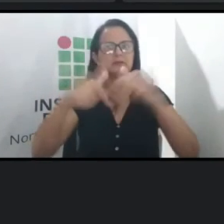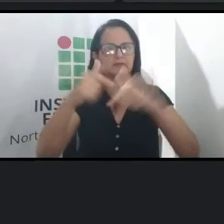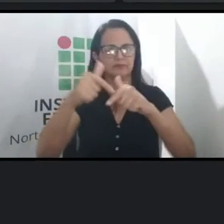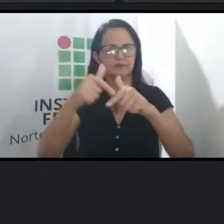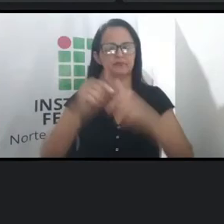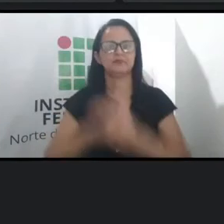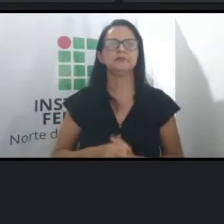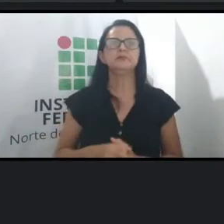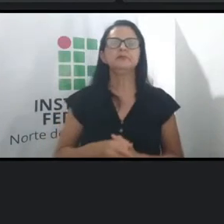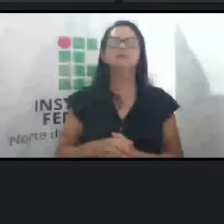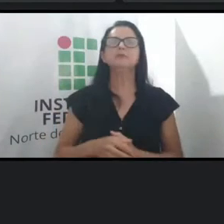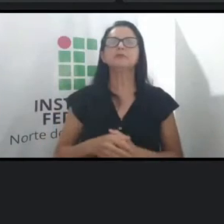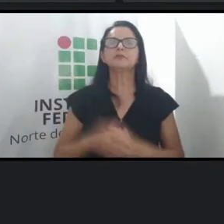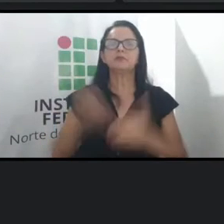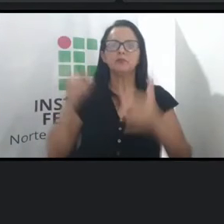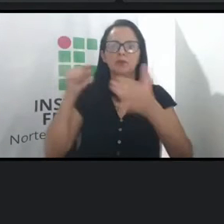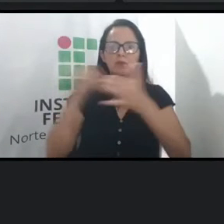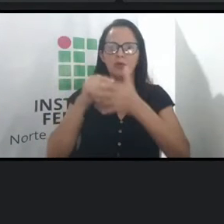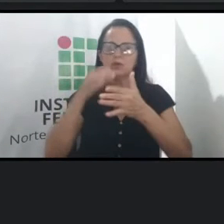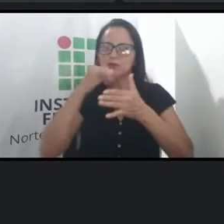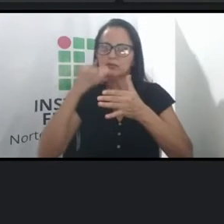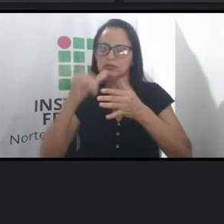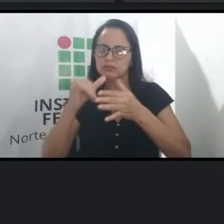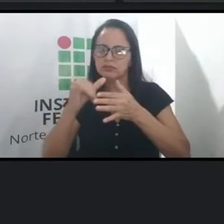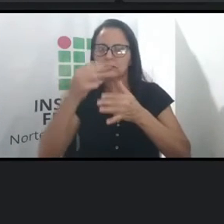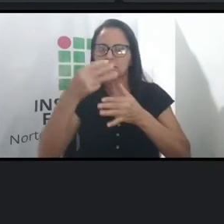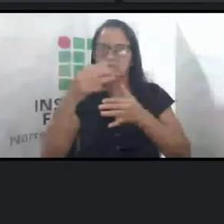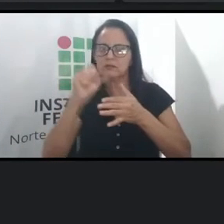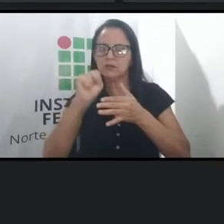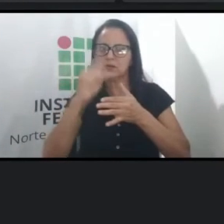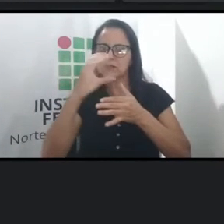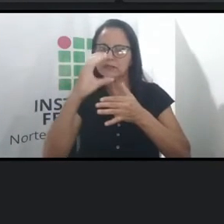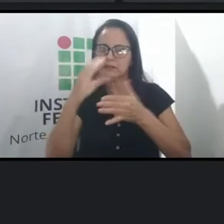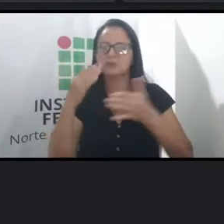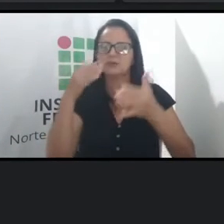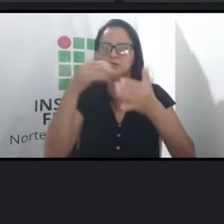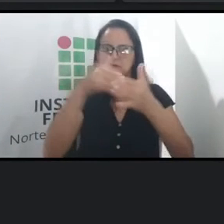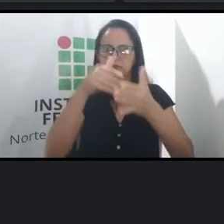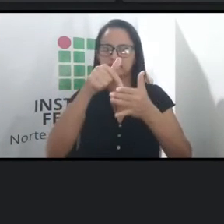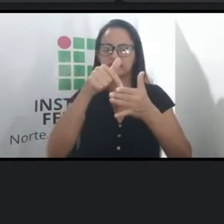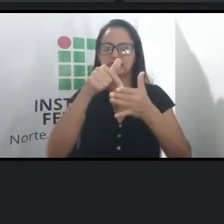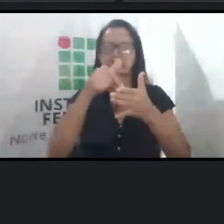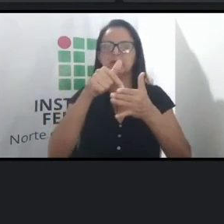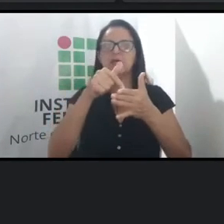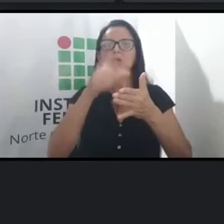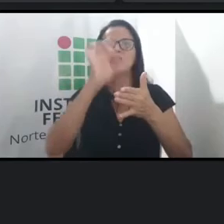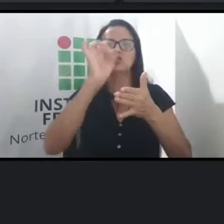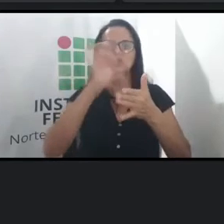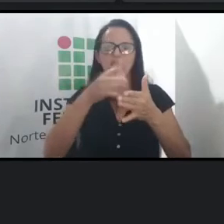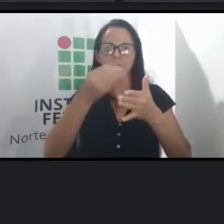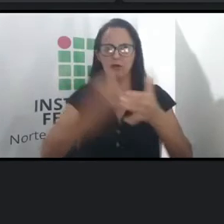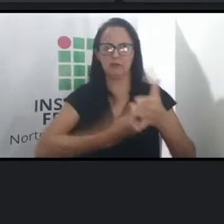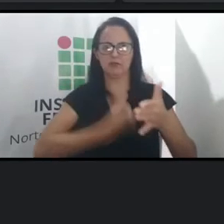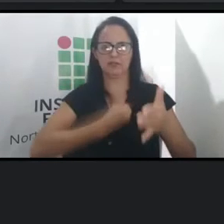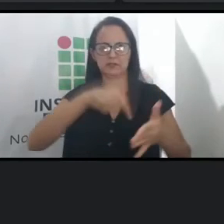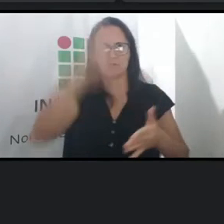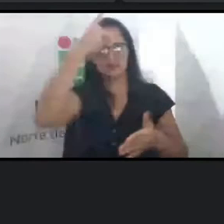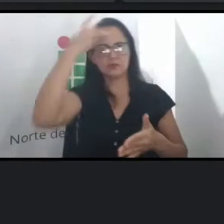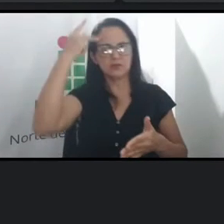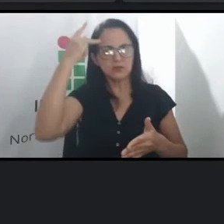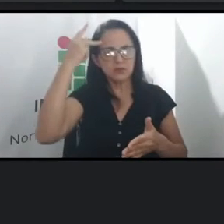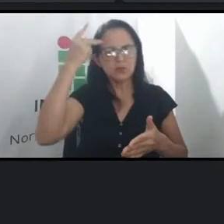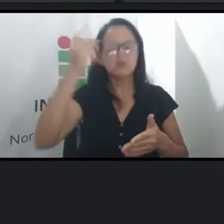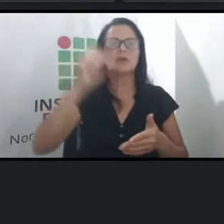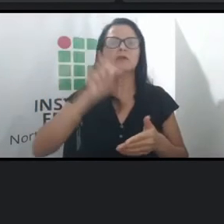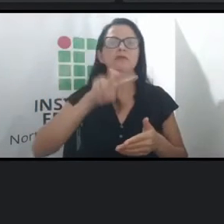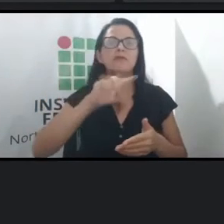até 38 centímetros, só deve estar presente realmente ali quem vai realizar qualquer atividade. Qualquer